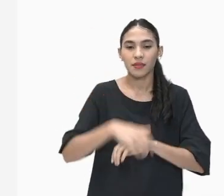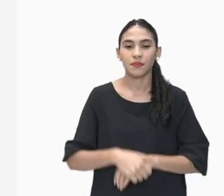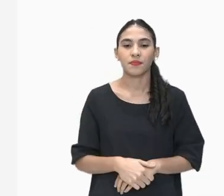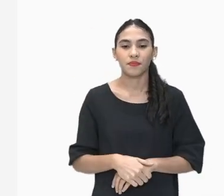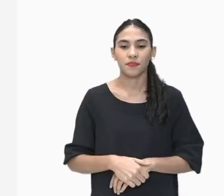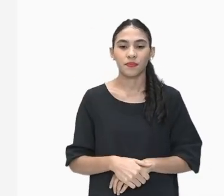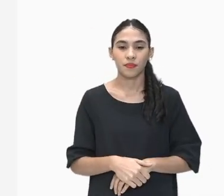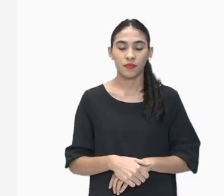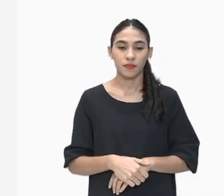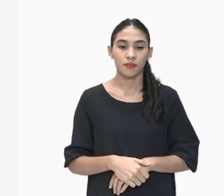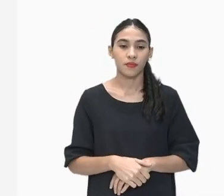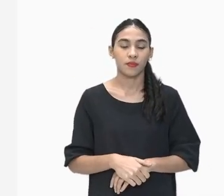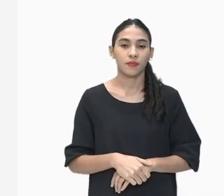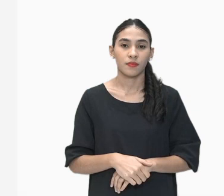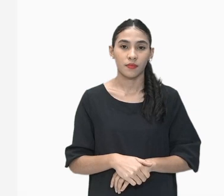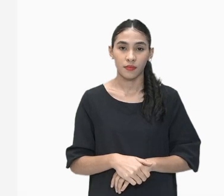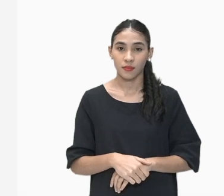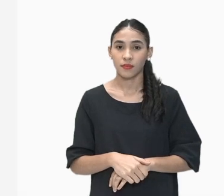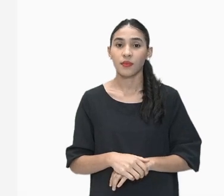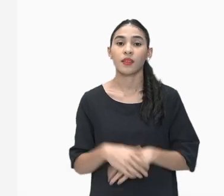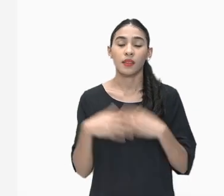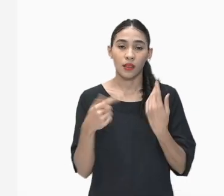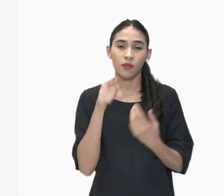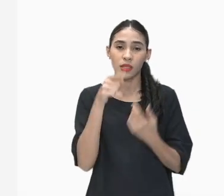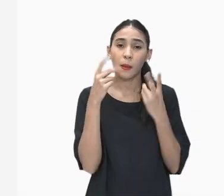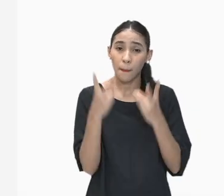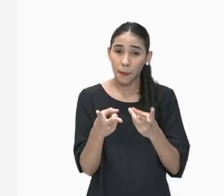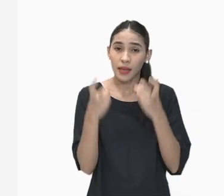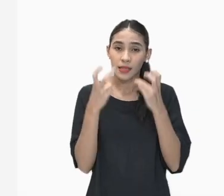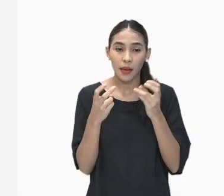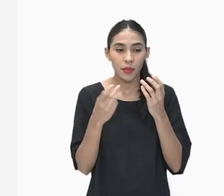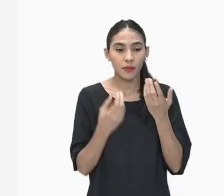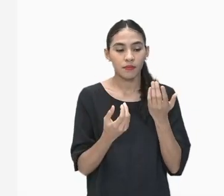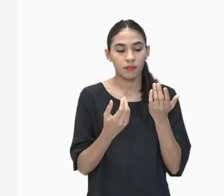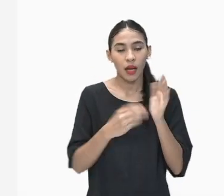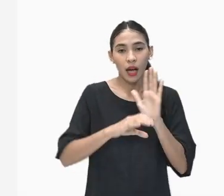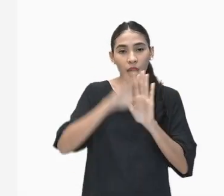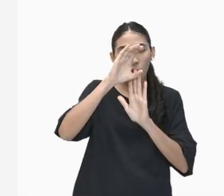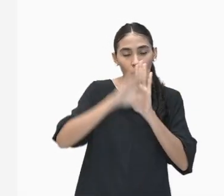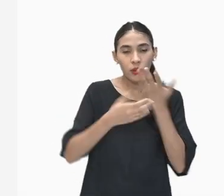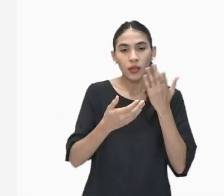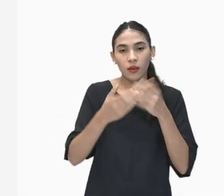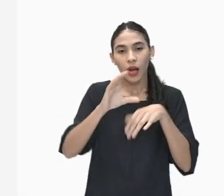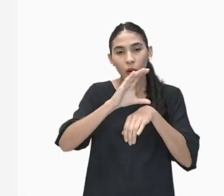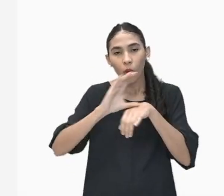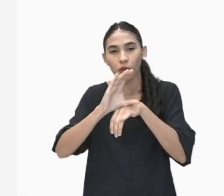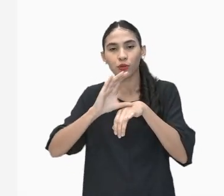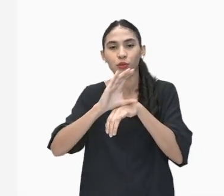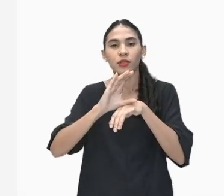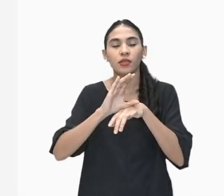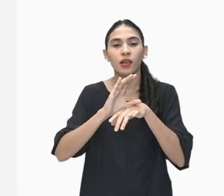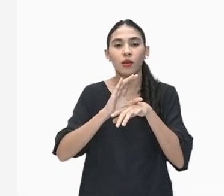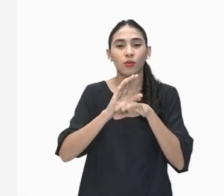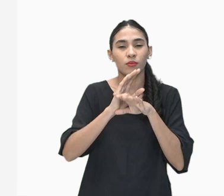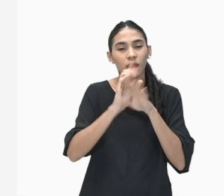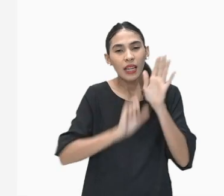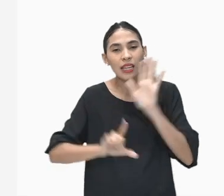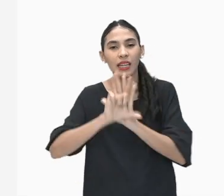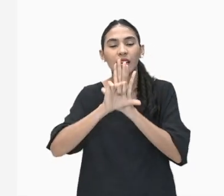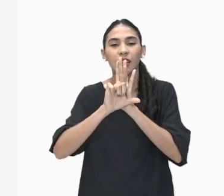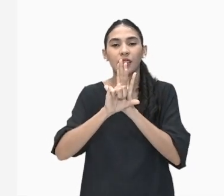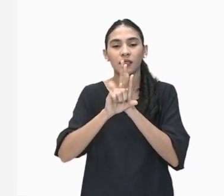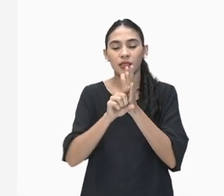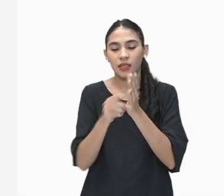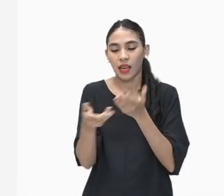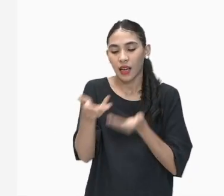isso? Vai mudar a constituição, a forma como as pessoas vão se